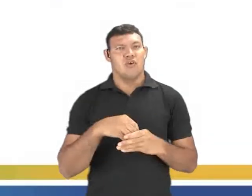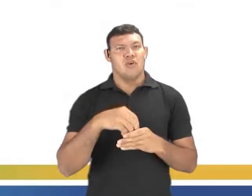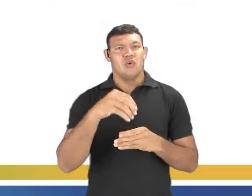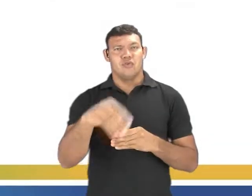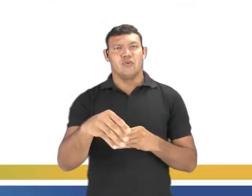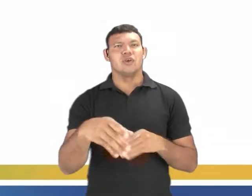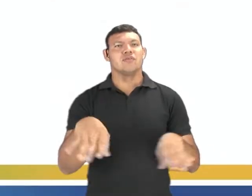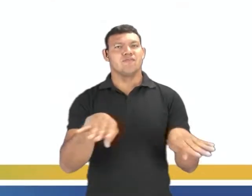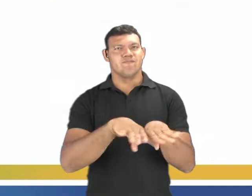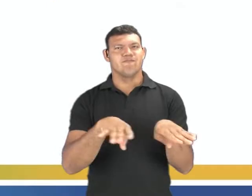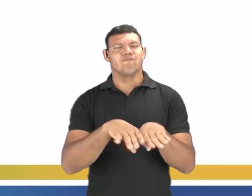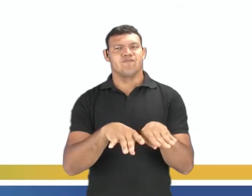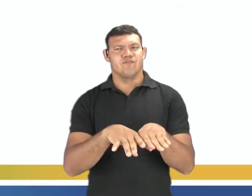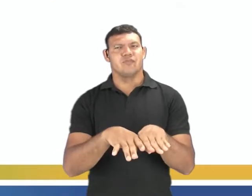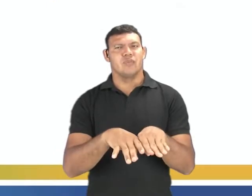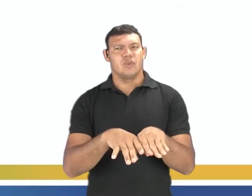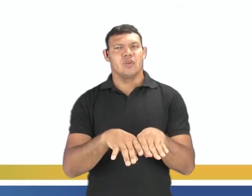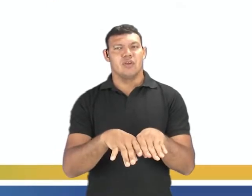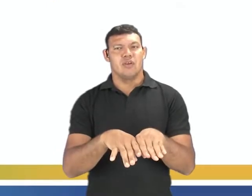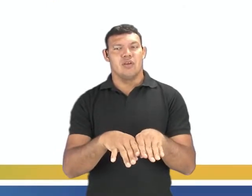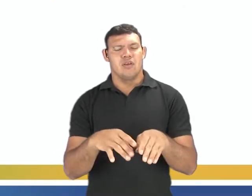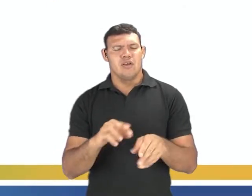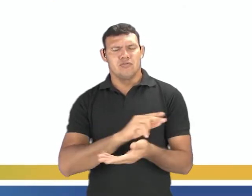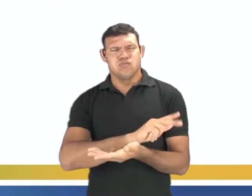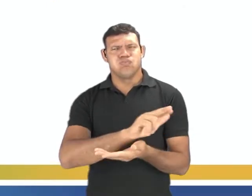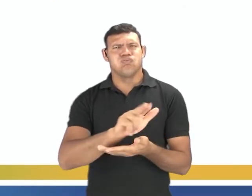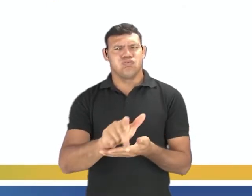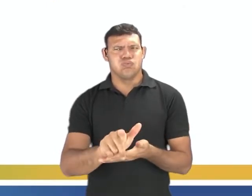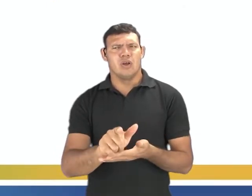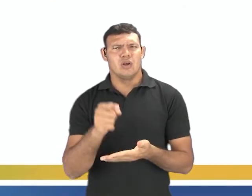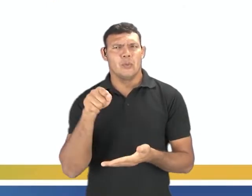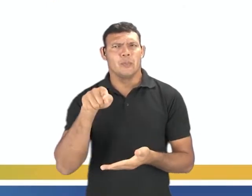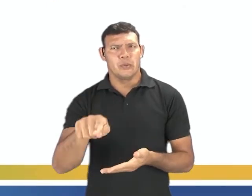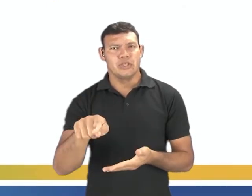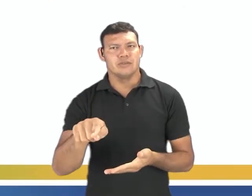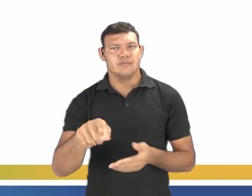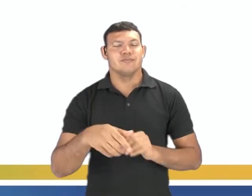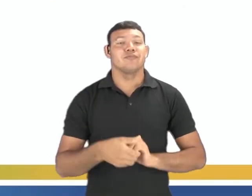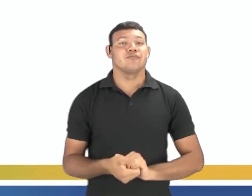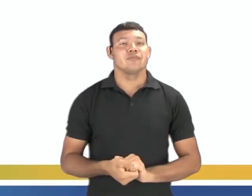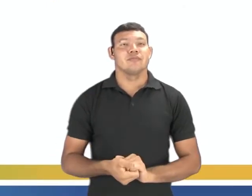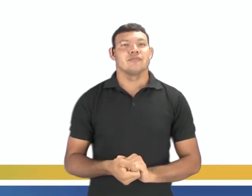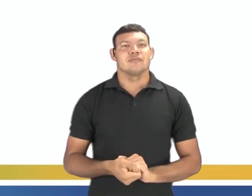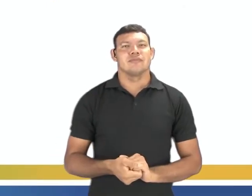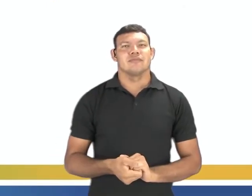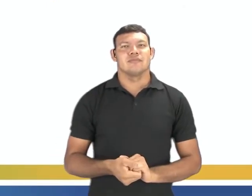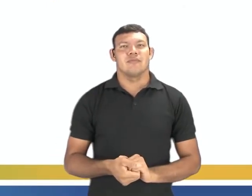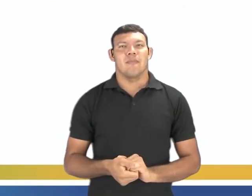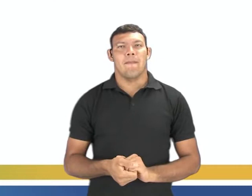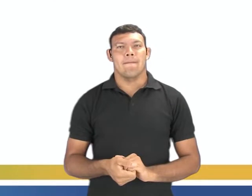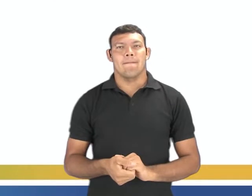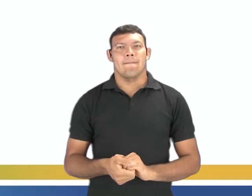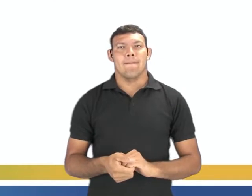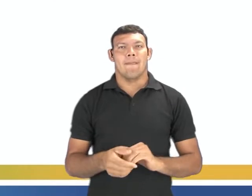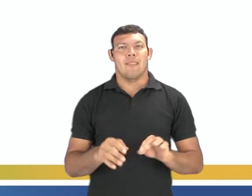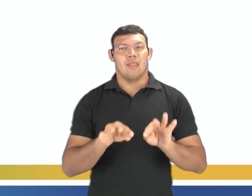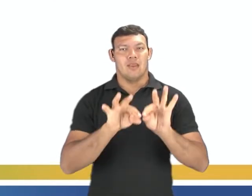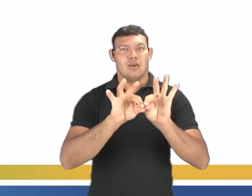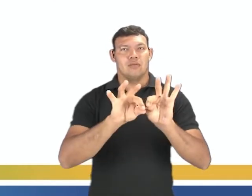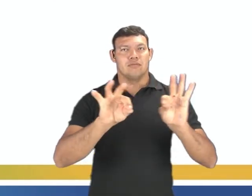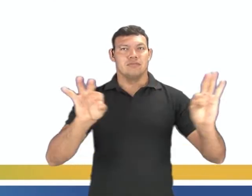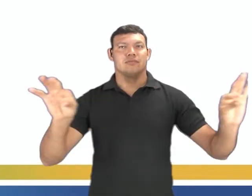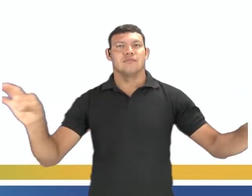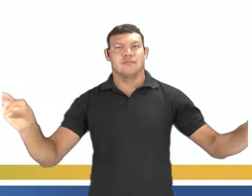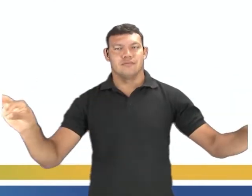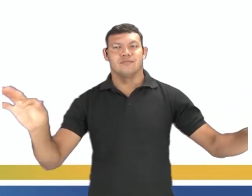figura anterior aí, ao lado, que nós temos uma reta R. E dentro dela e